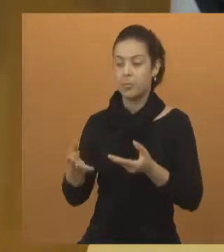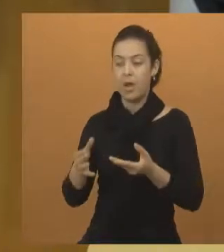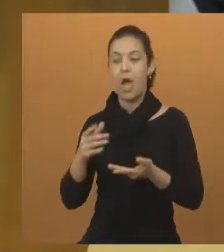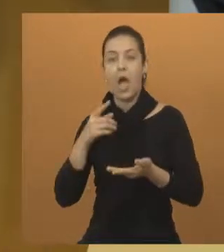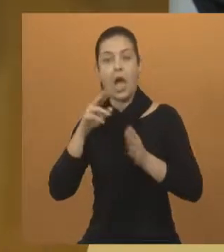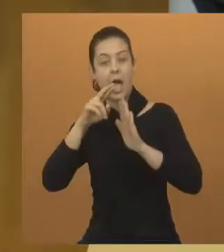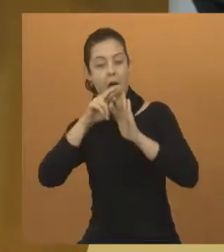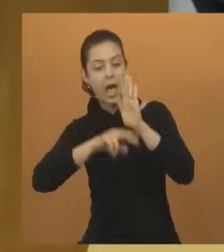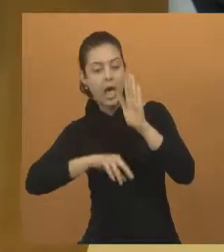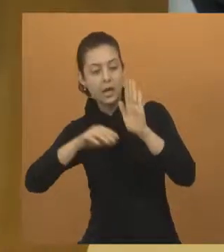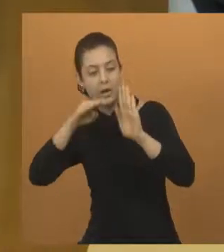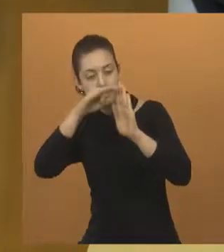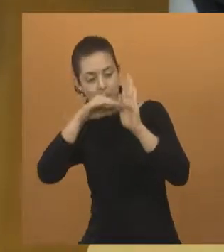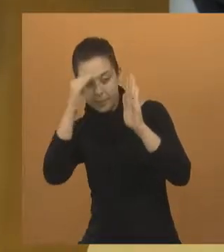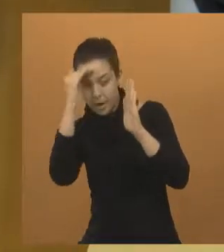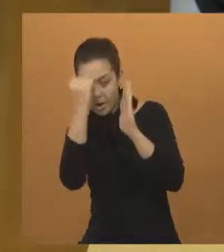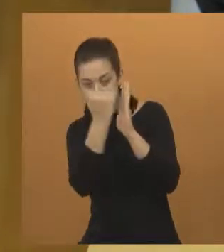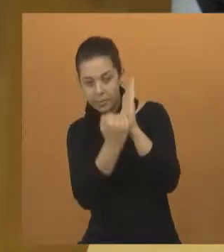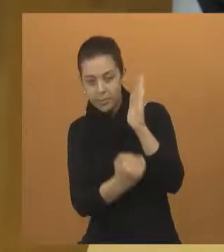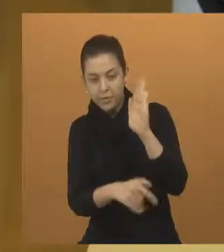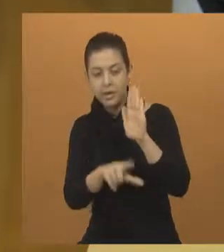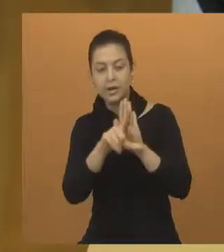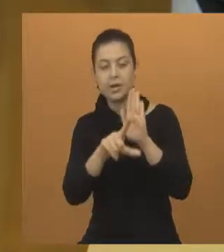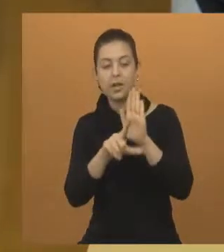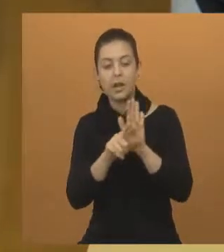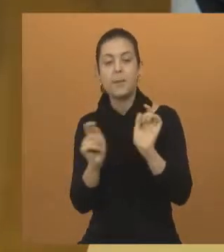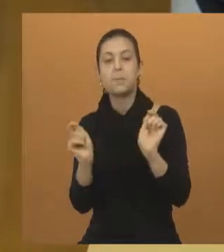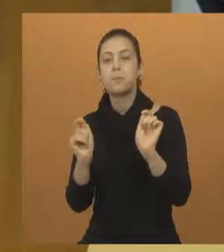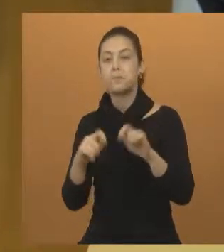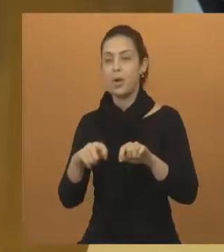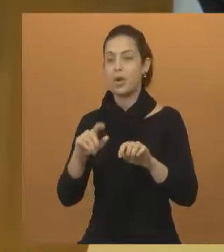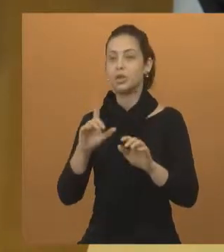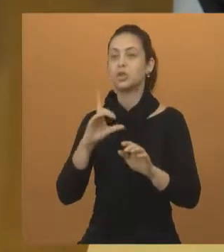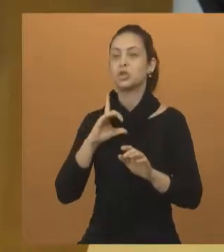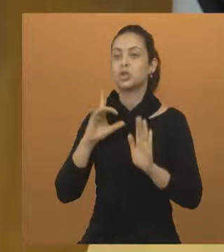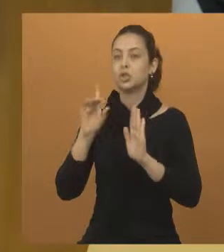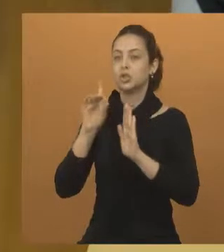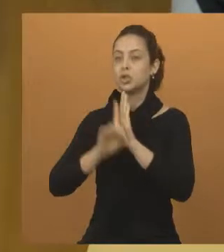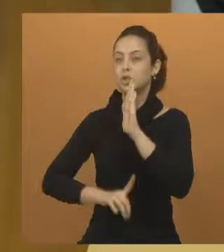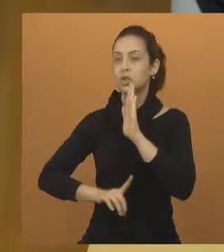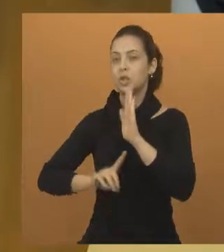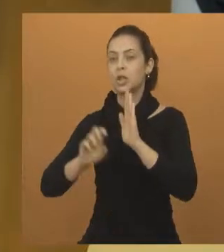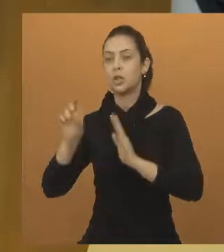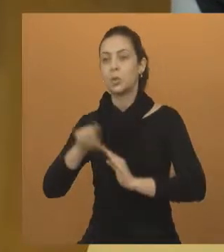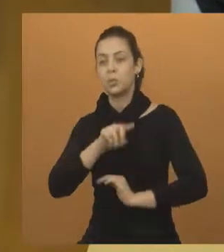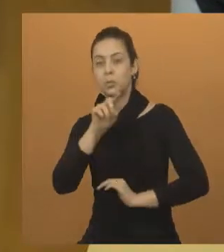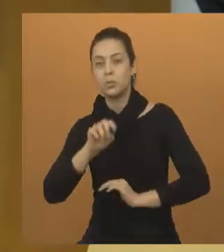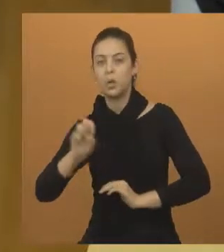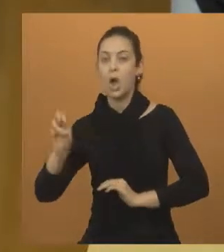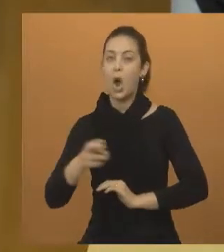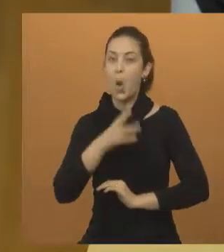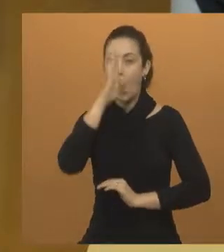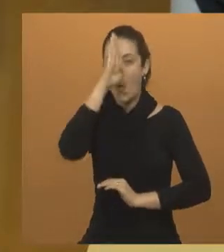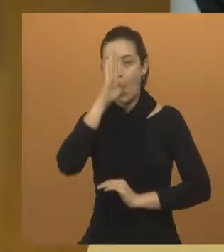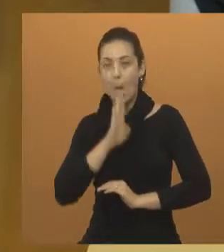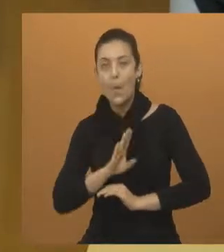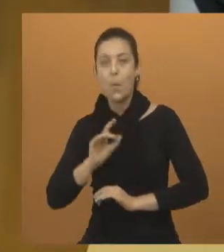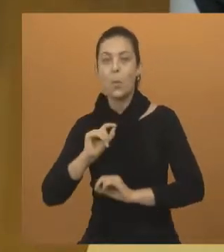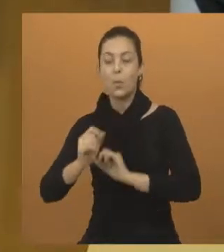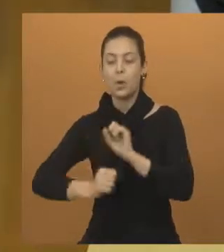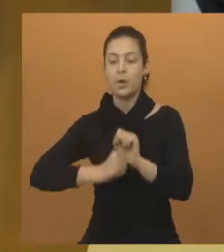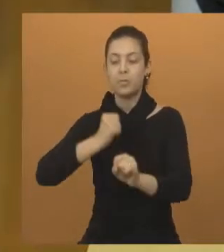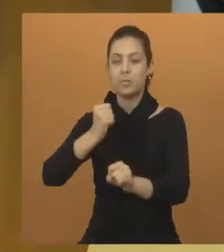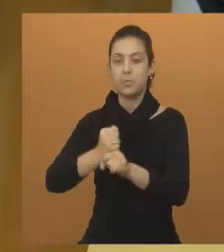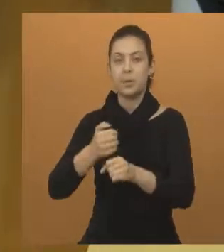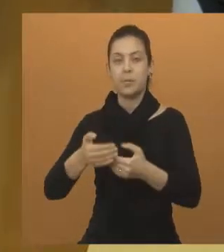requisitos dispostos no presente projeto de lei é que terão direito à remissão ou isenção dos créditos relativos ao